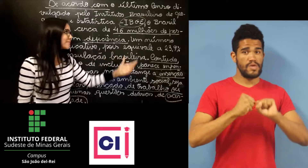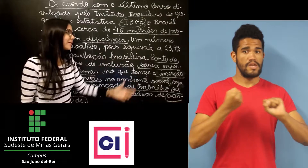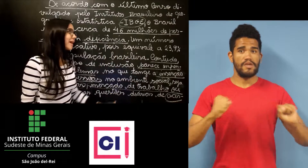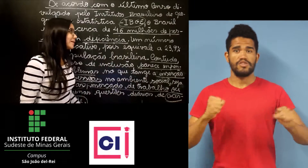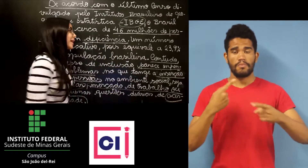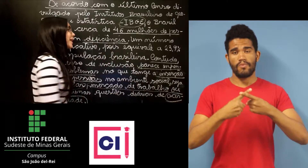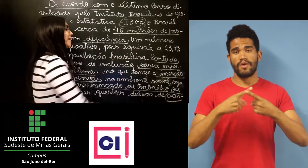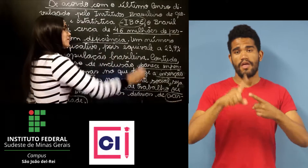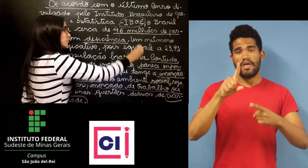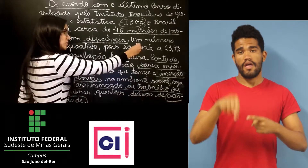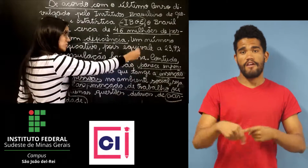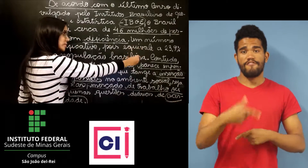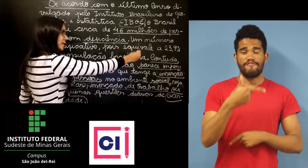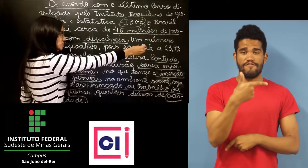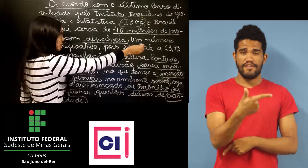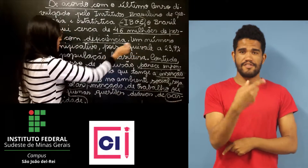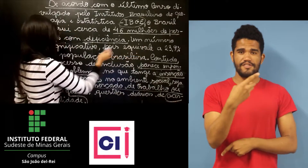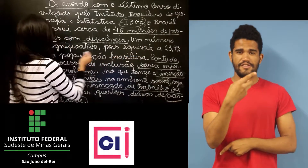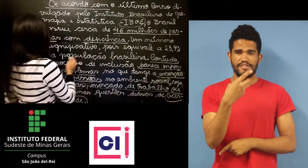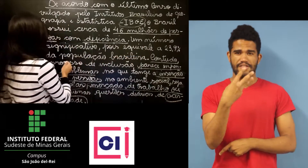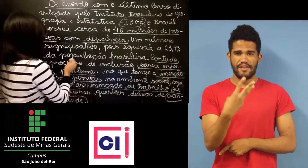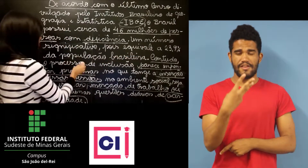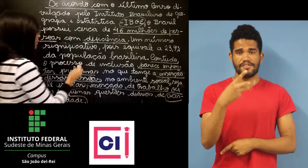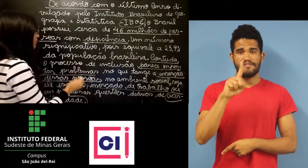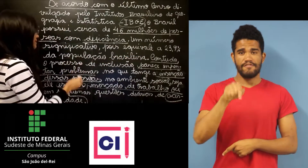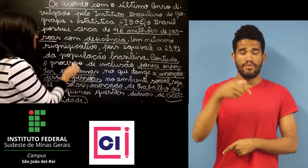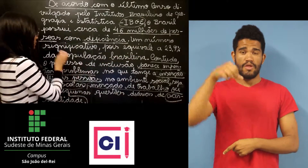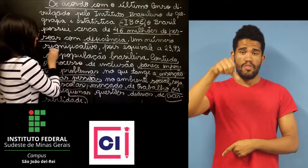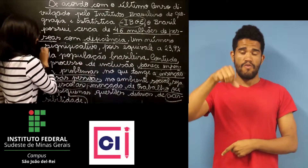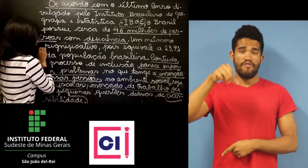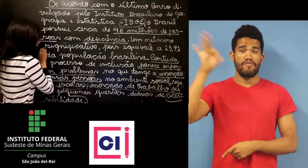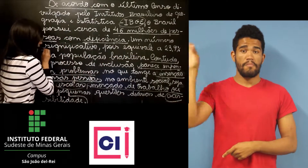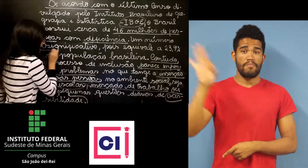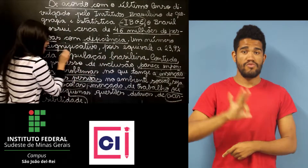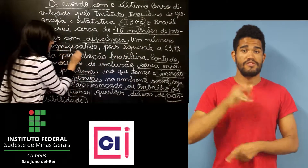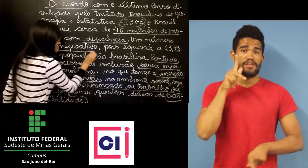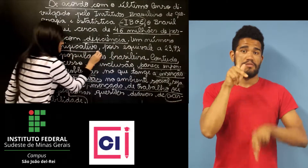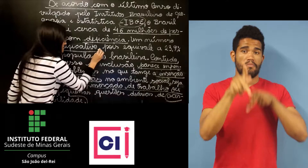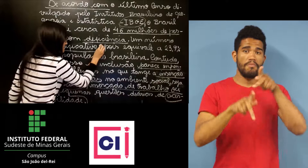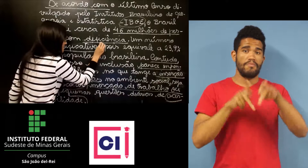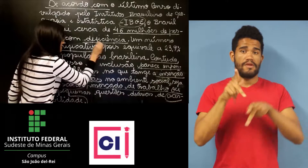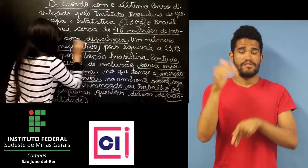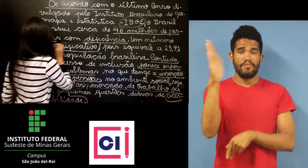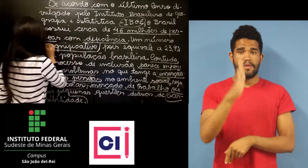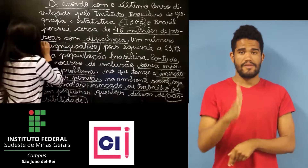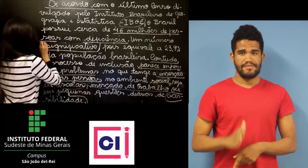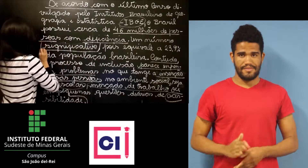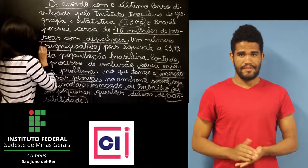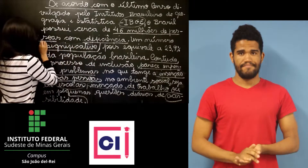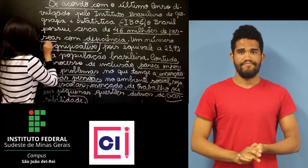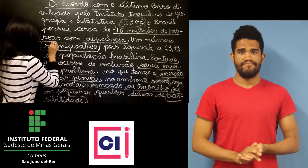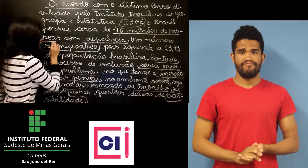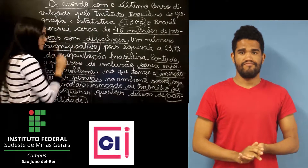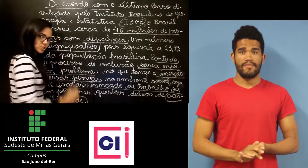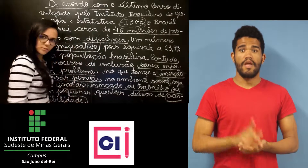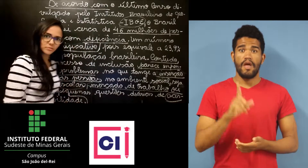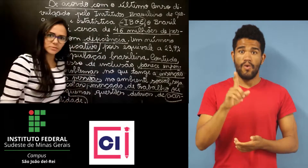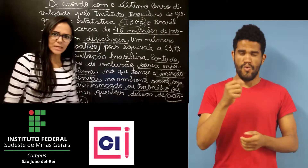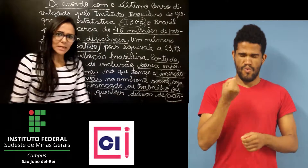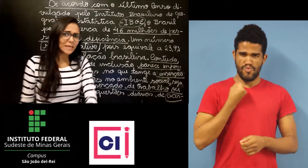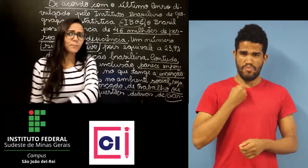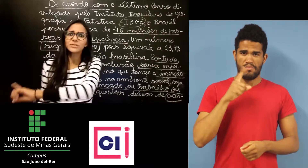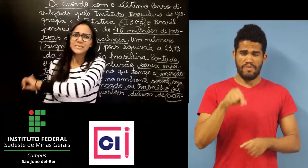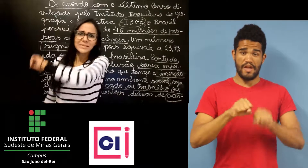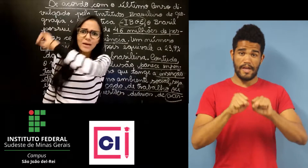pois equivale a 23,9% da população. Eles são